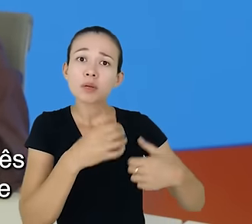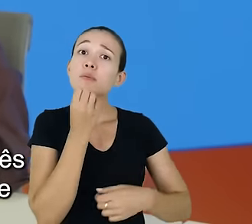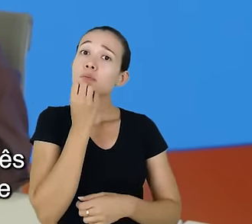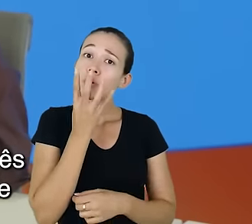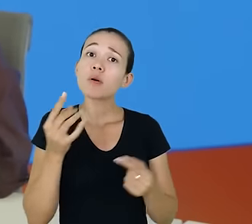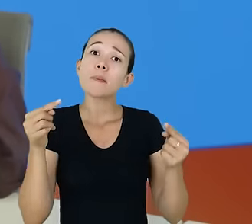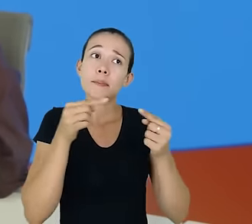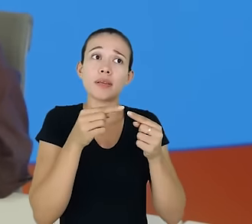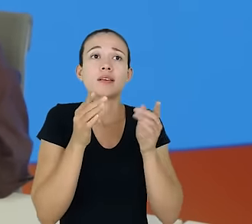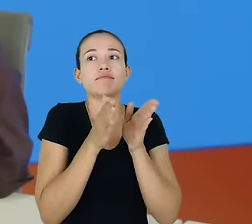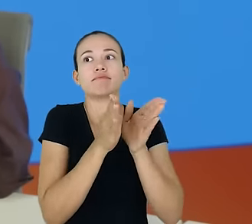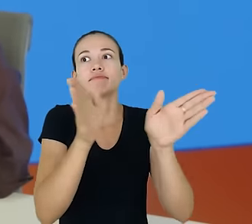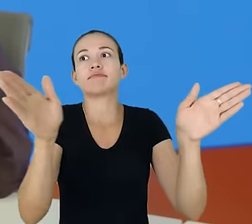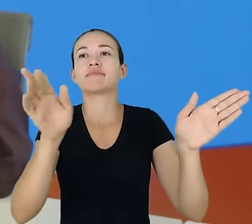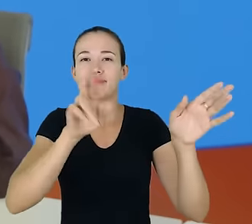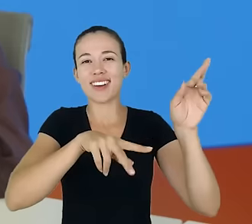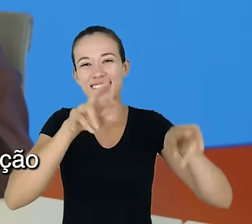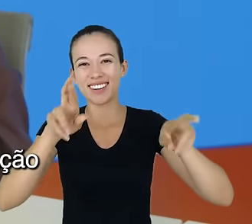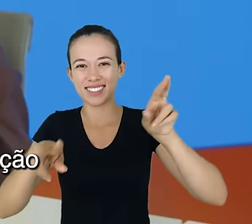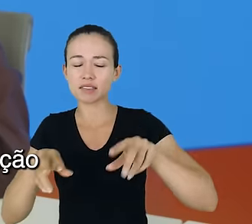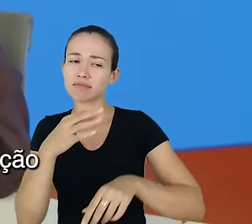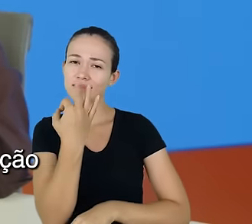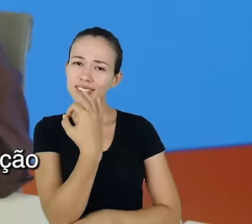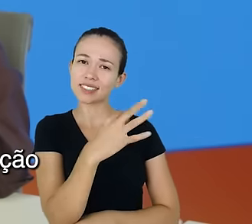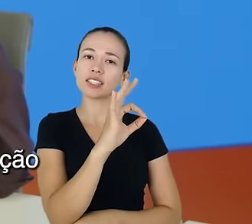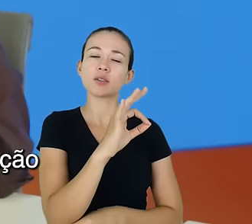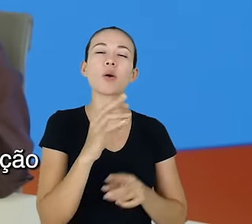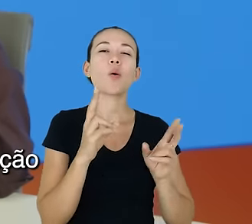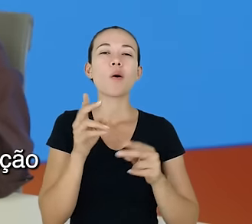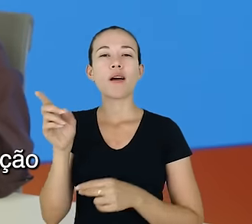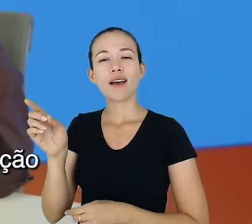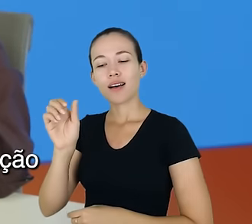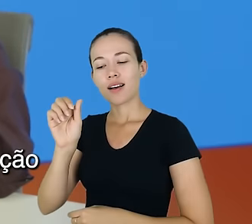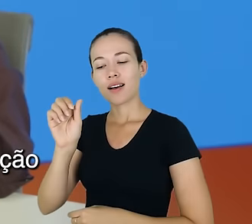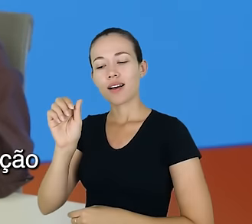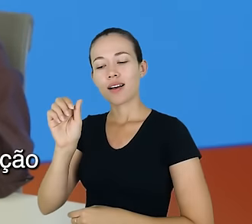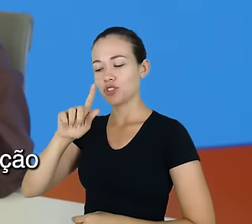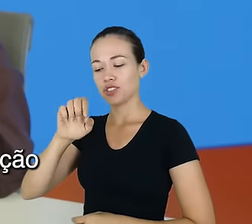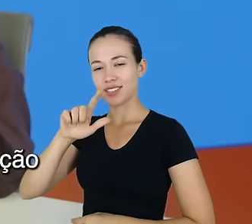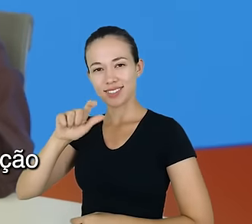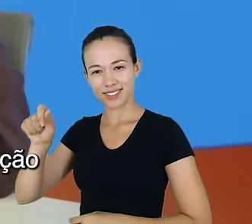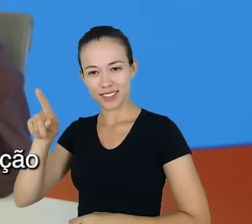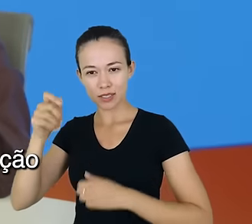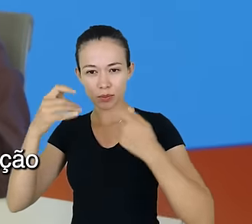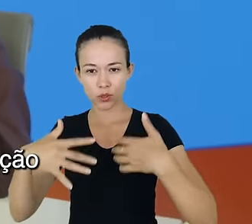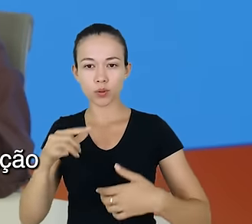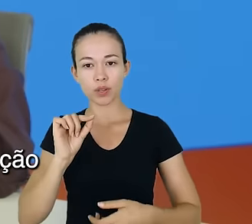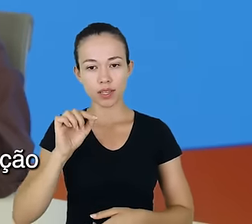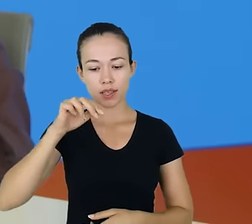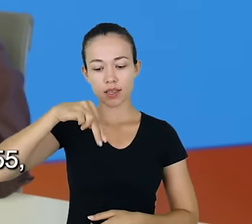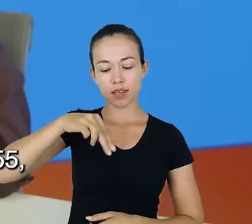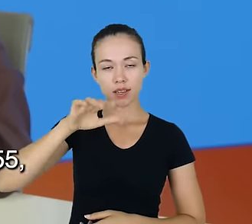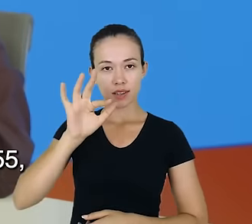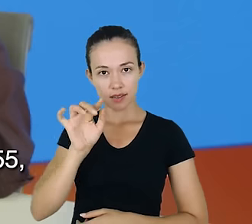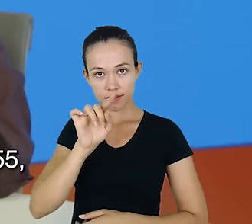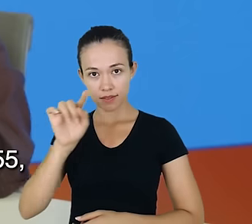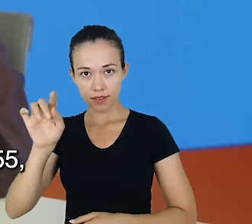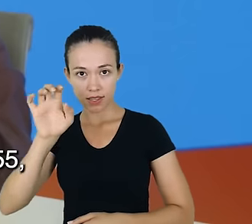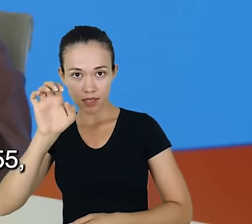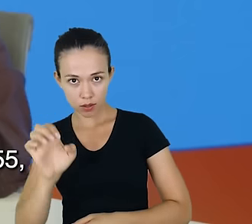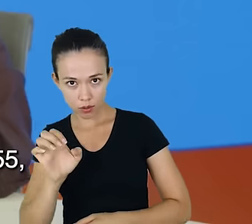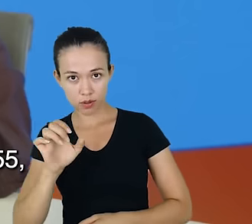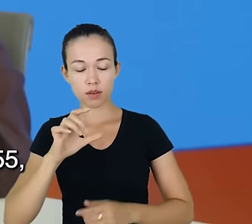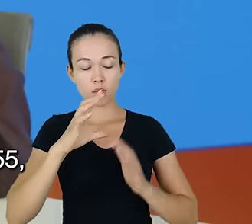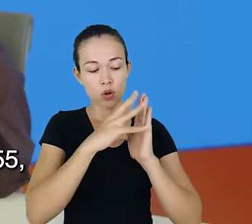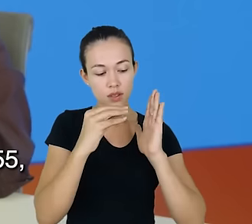bem abrangente e é tá correto tanto a Ângela quando traz a observação de que a nota fiscal eletrônica né que a gente tá falando da